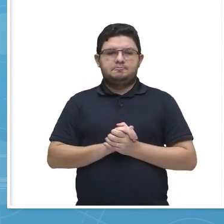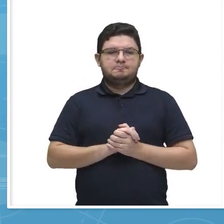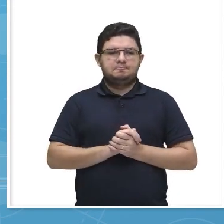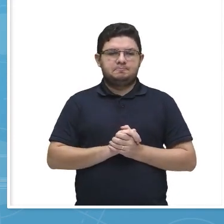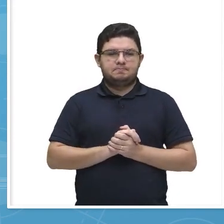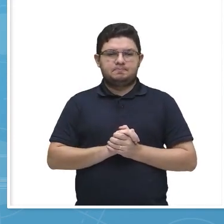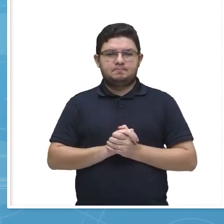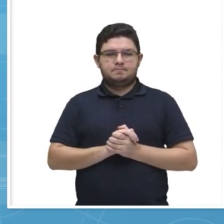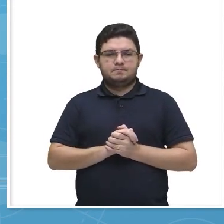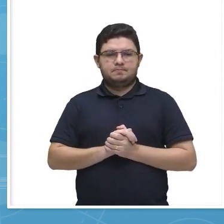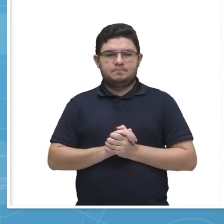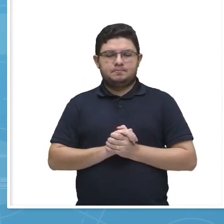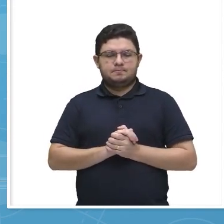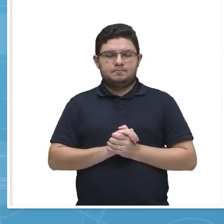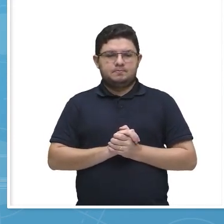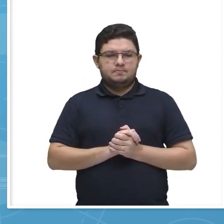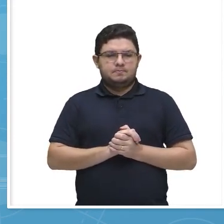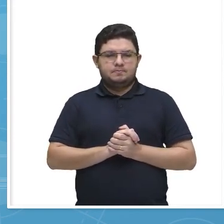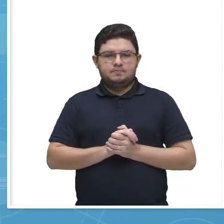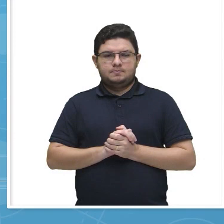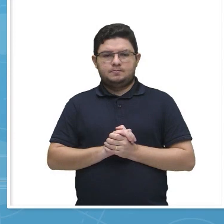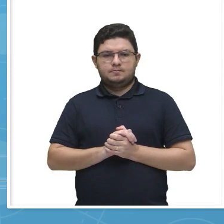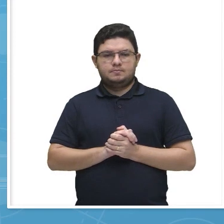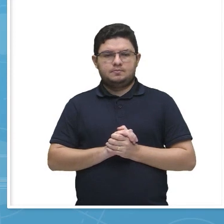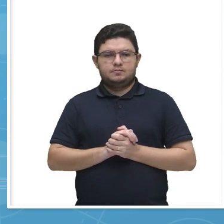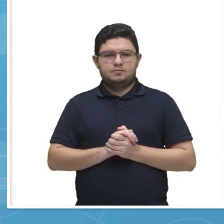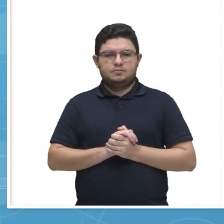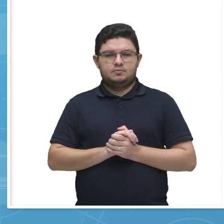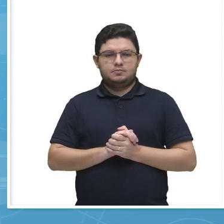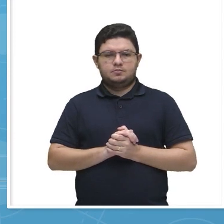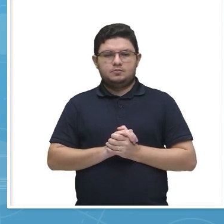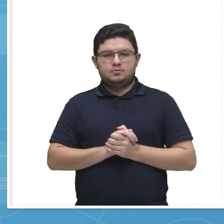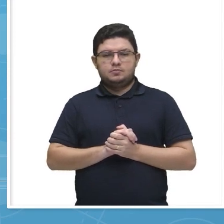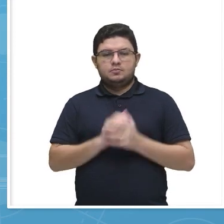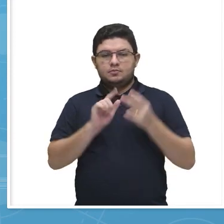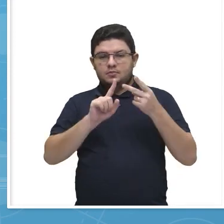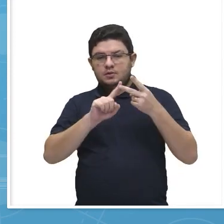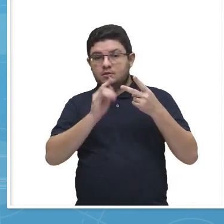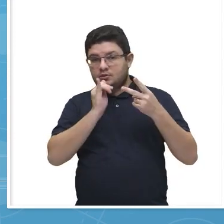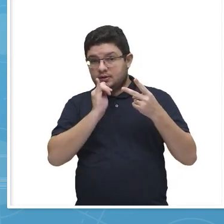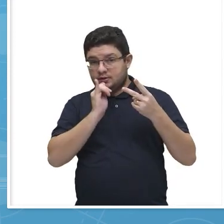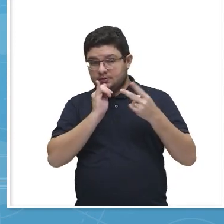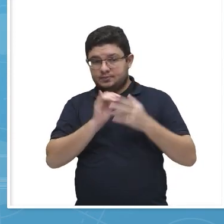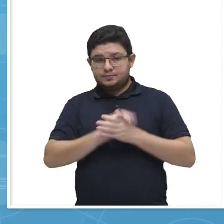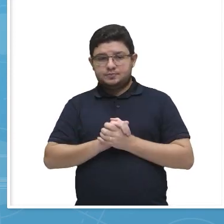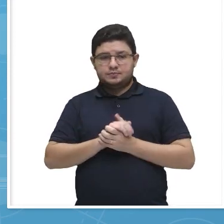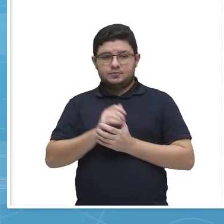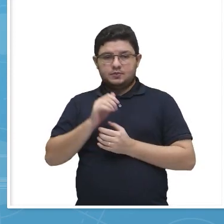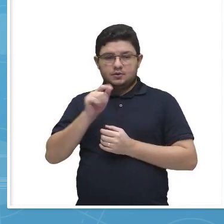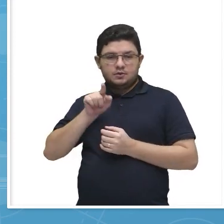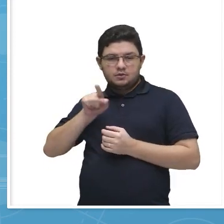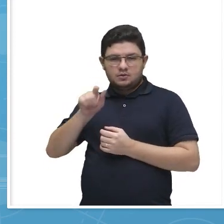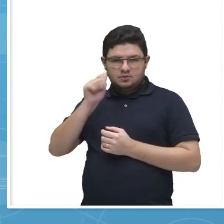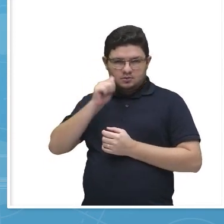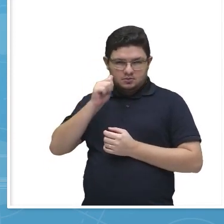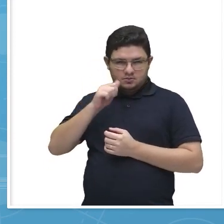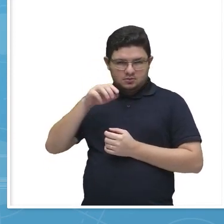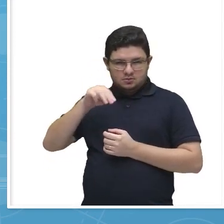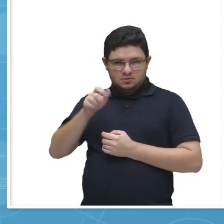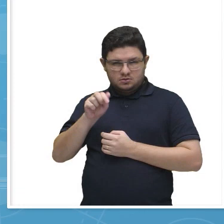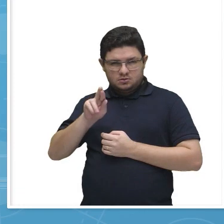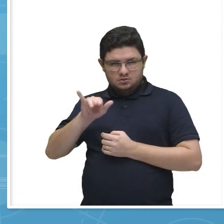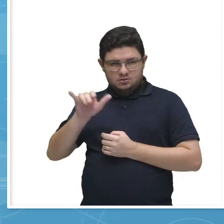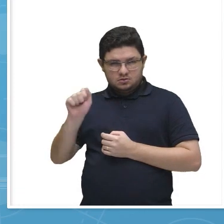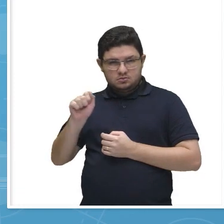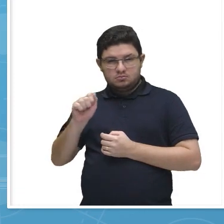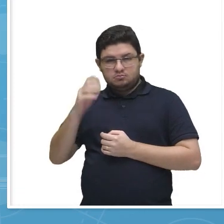Ok? Chegou na reta final, predicado verbal. Maria é bonita. Quem é o sujeito? Destacando aqui,